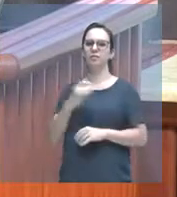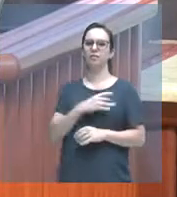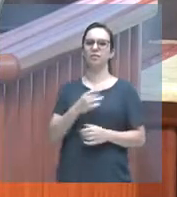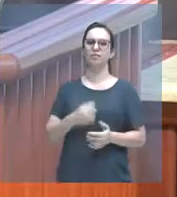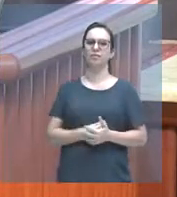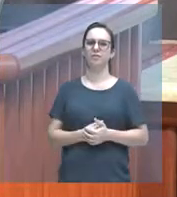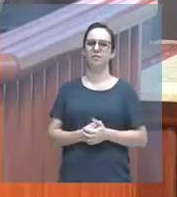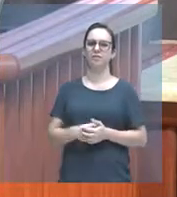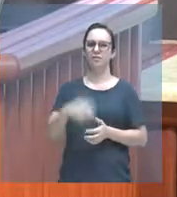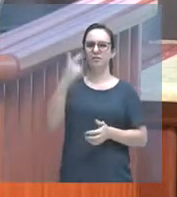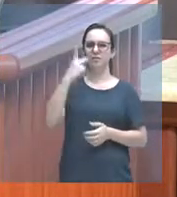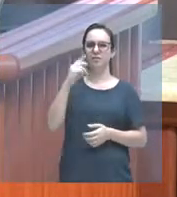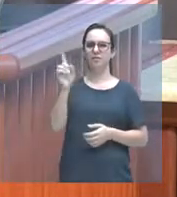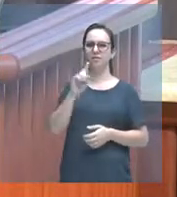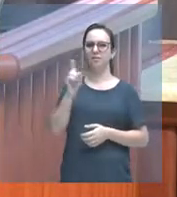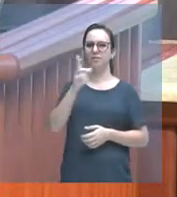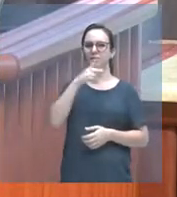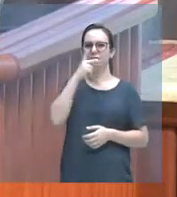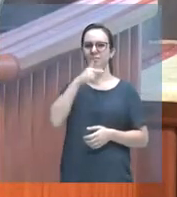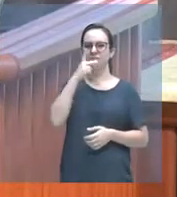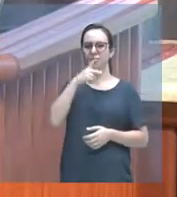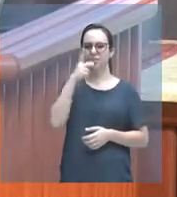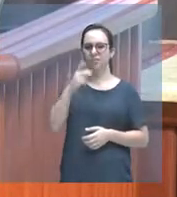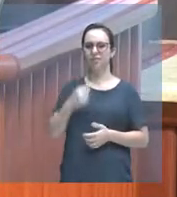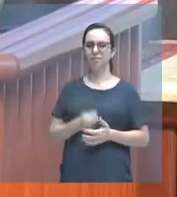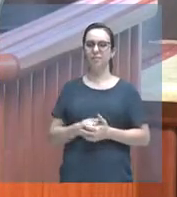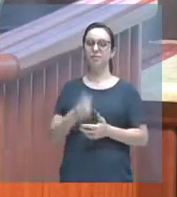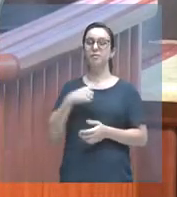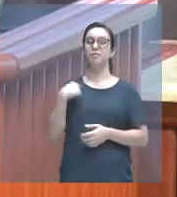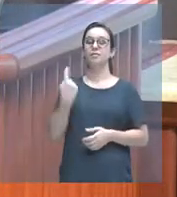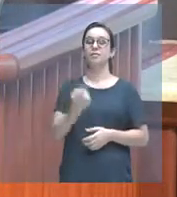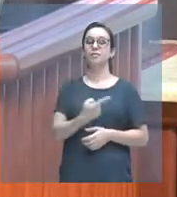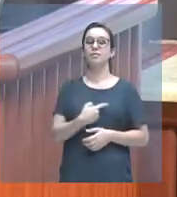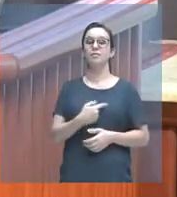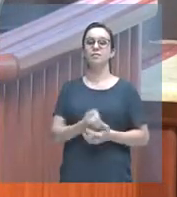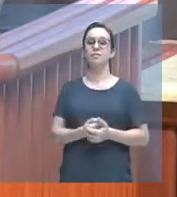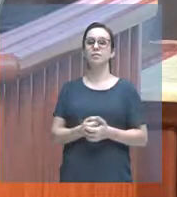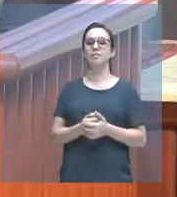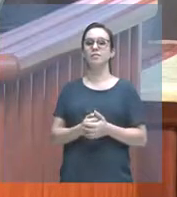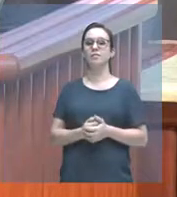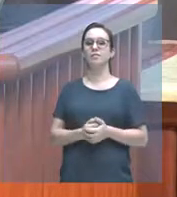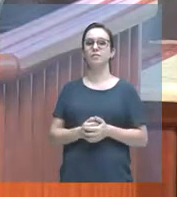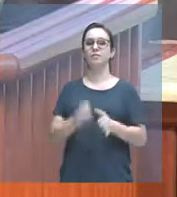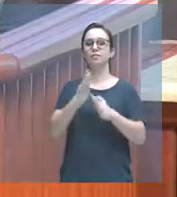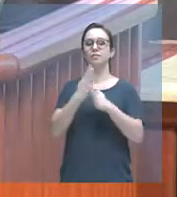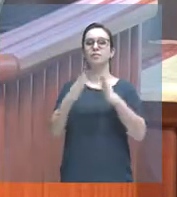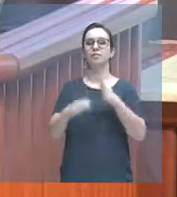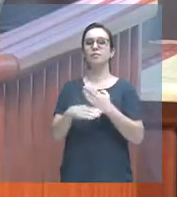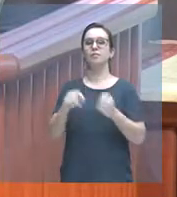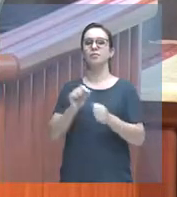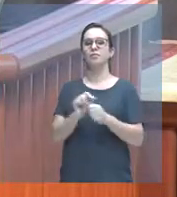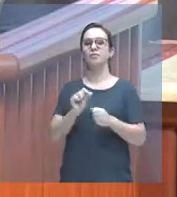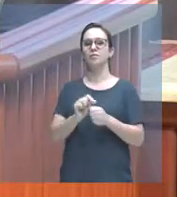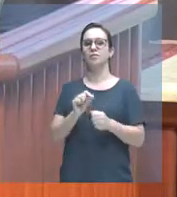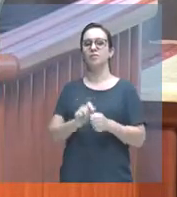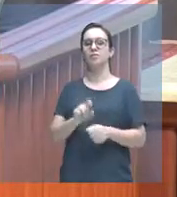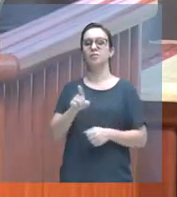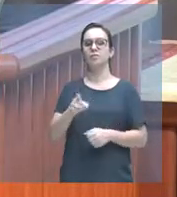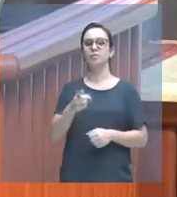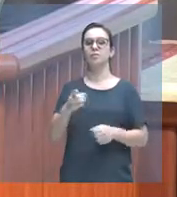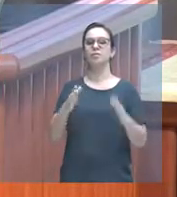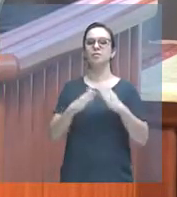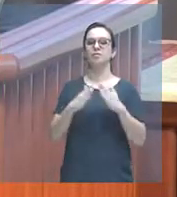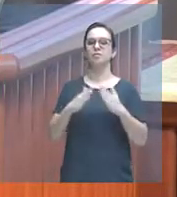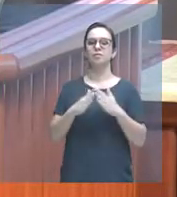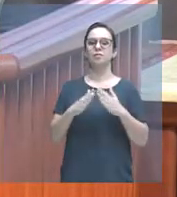Cristina, não vou falar, né, as nossas aventuras, né, de frango, essas coisas, mas você também mora